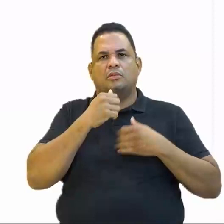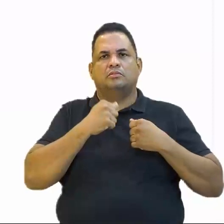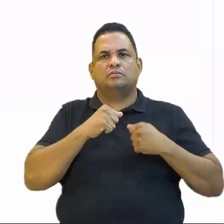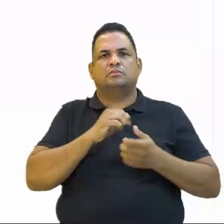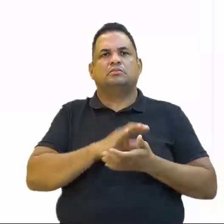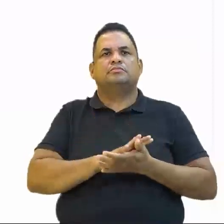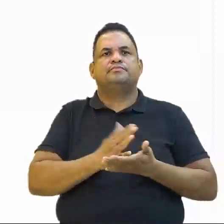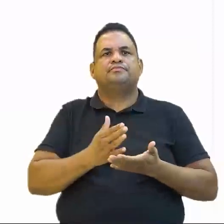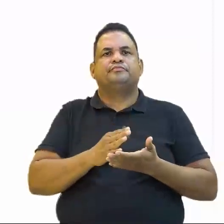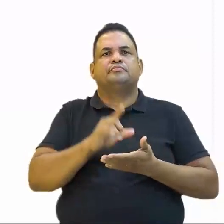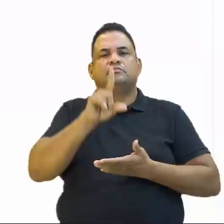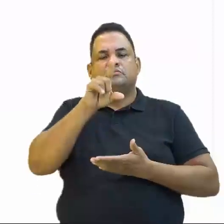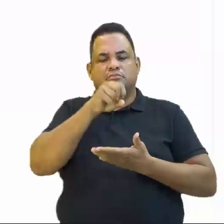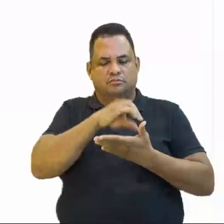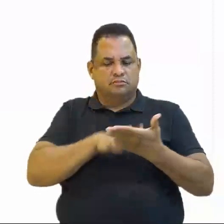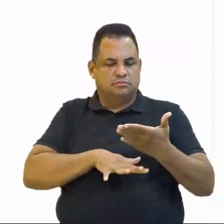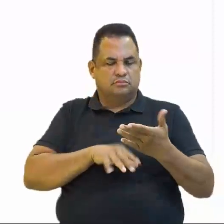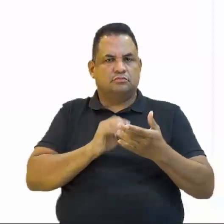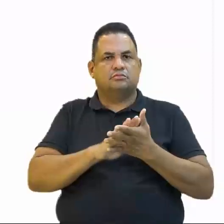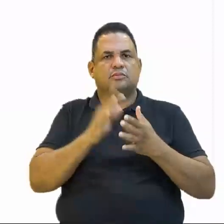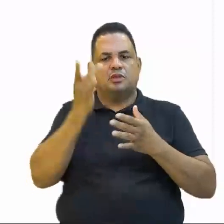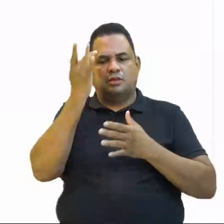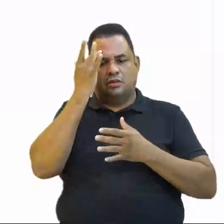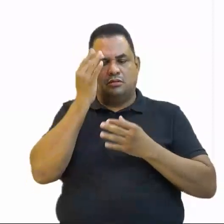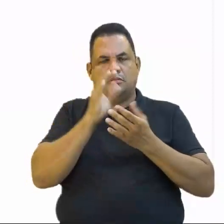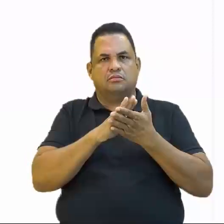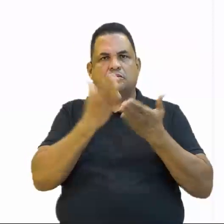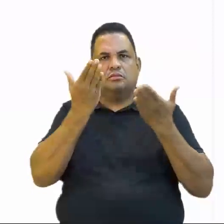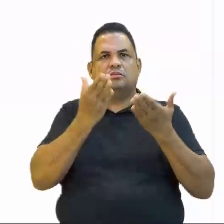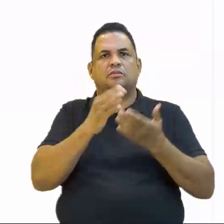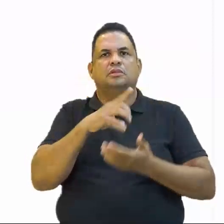que contém a fórmula química desses sais,